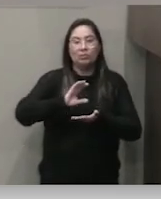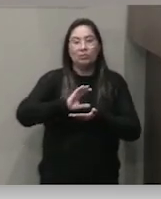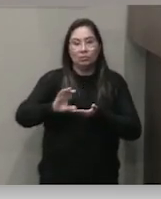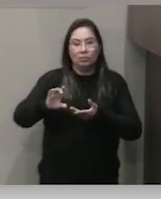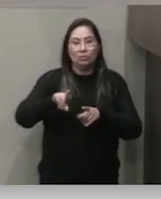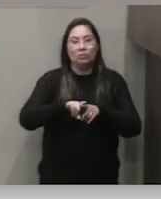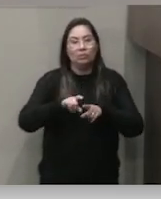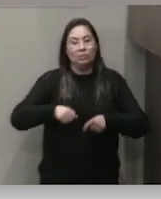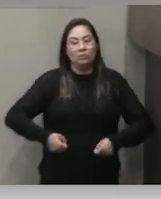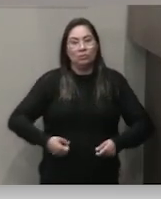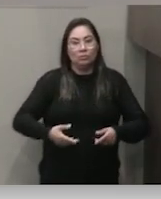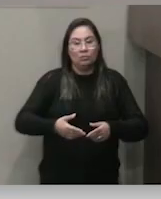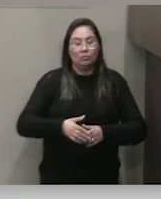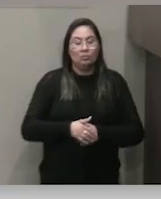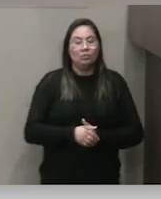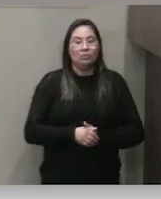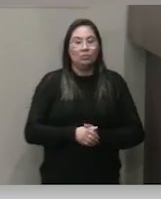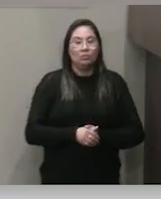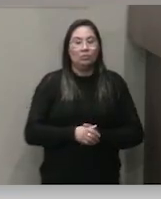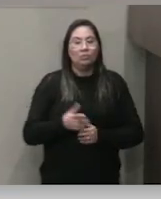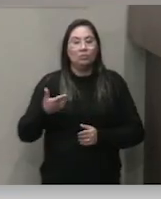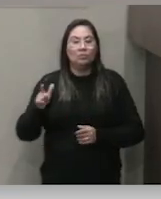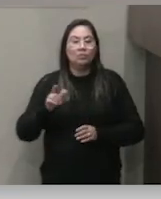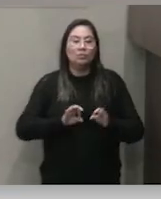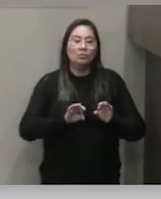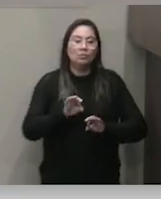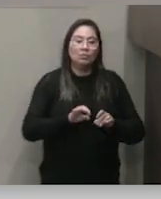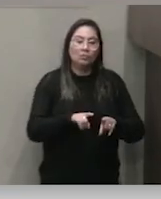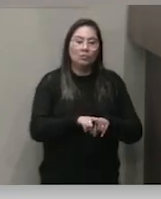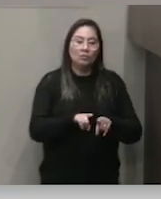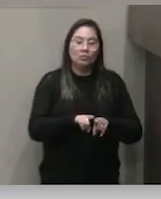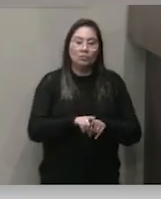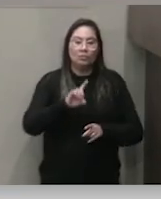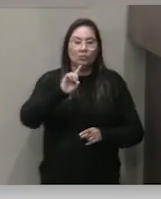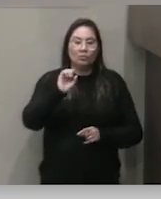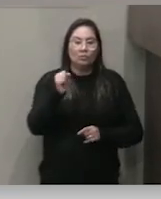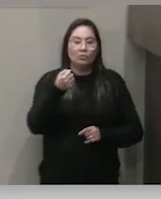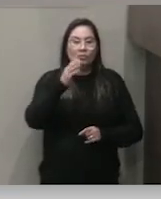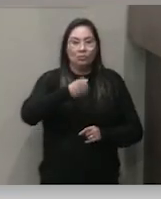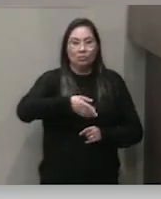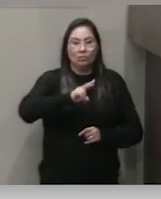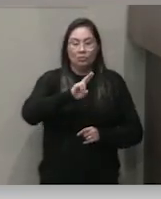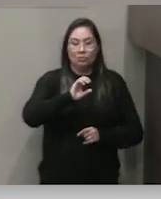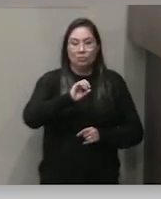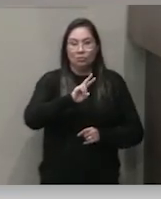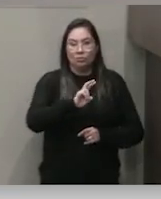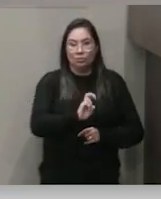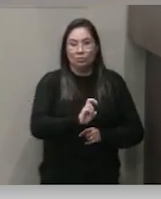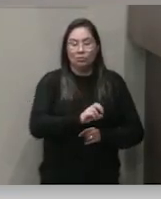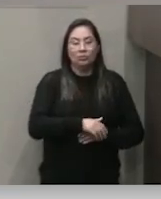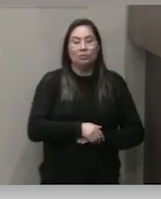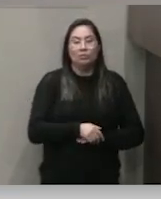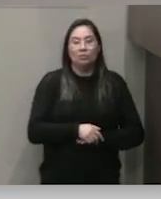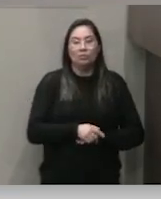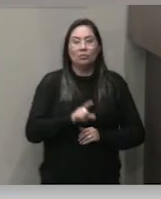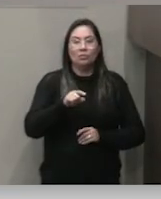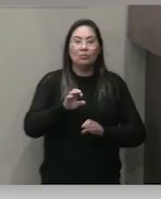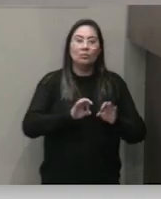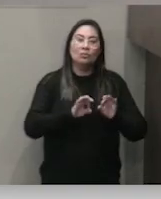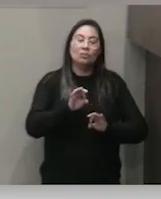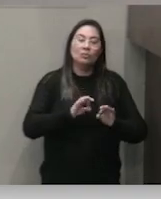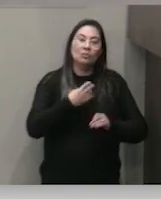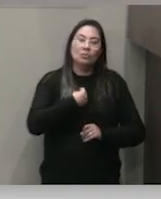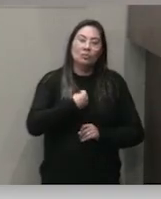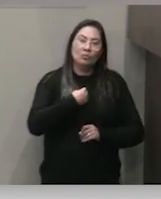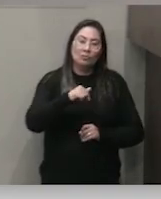as despesas. Com relação ao outro projeto que eu gostaria de falar, que é o projeto 18/2025, basicamente esse projeto que está na